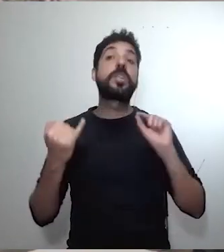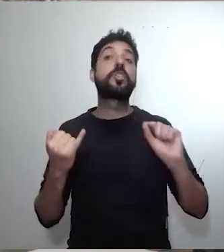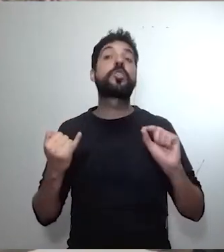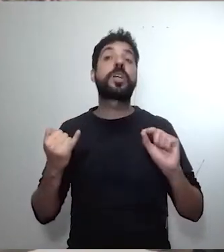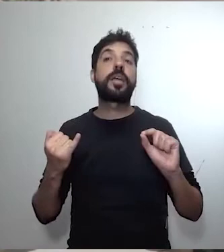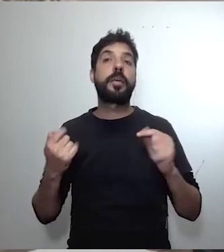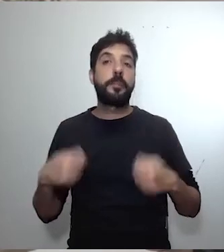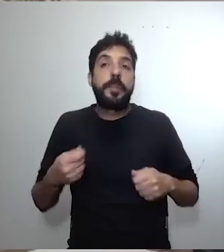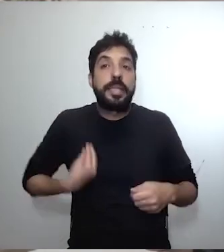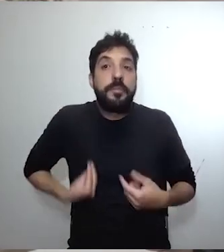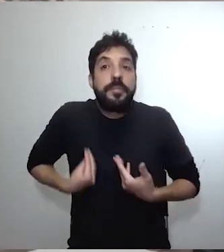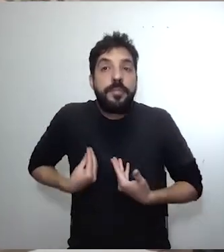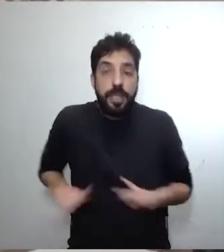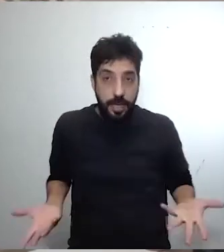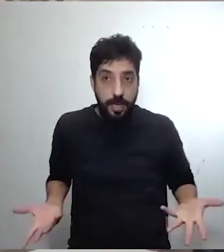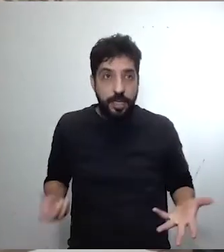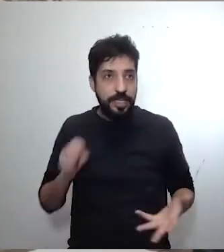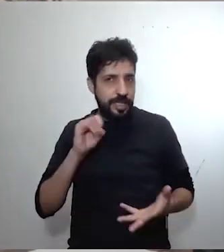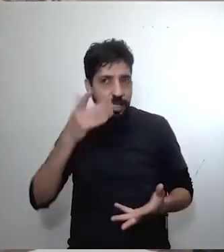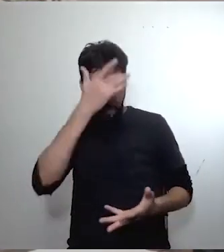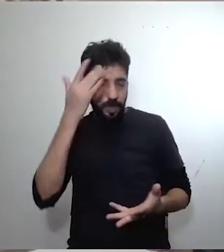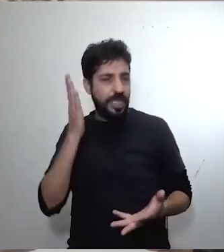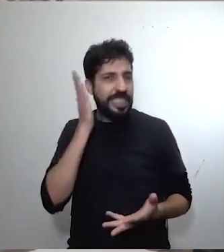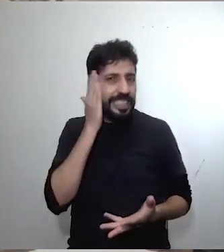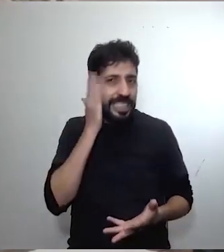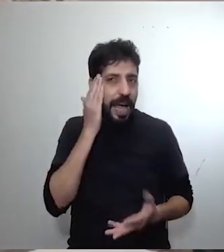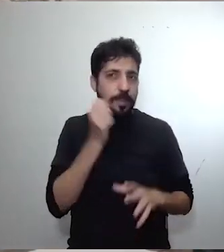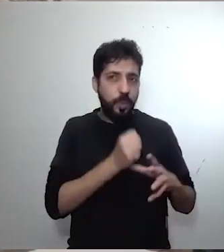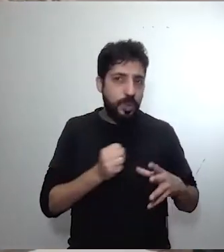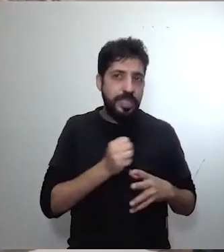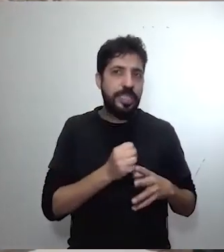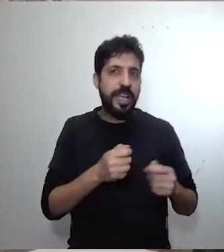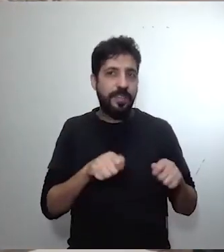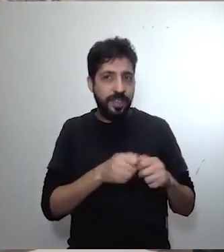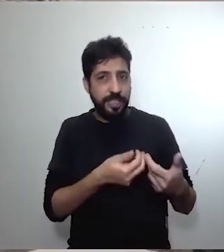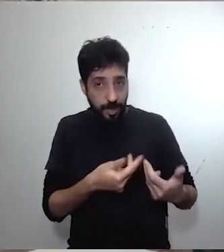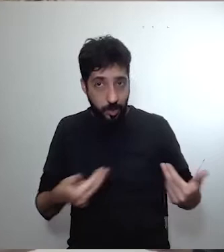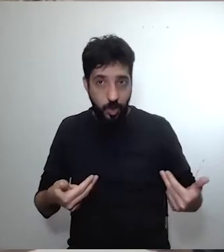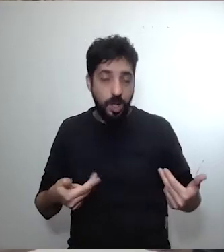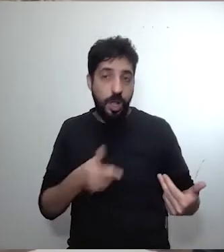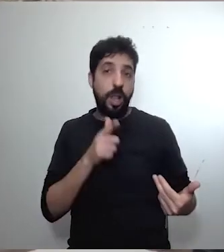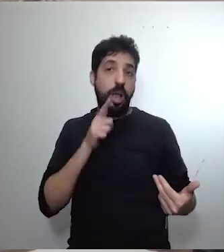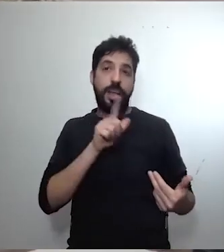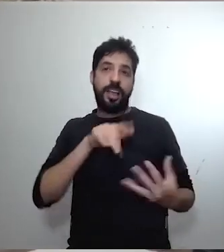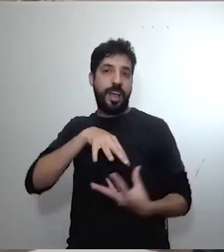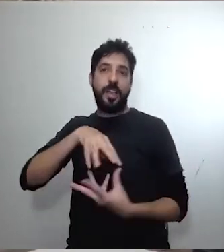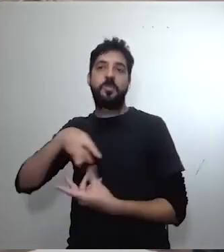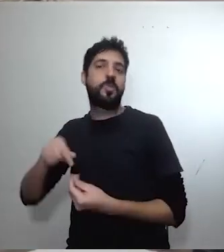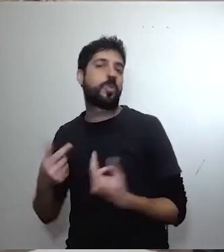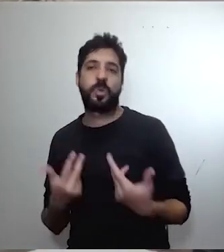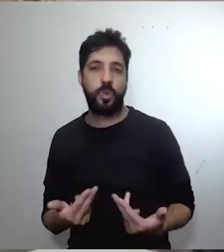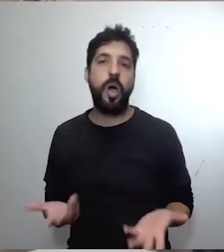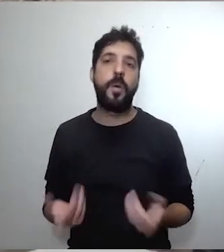sobrevivência, né? Porque eu acho que uma pessoa que sabe cozinhar, que consegue se virar bem na cozinha, ela ganha o